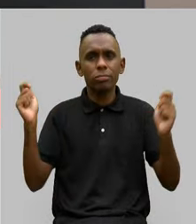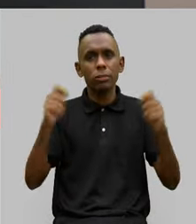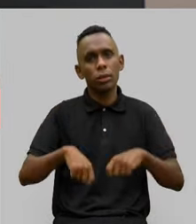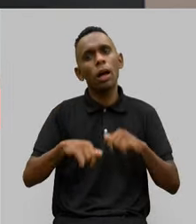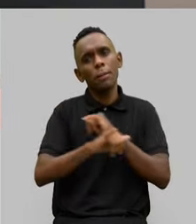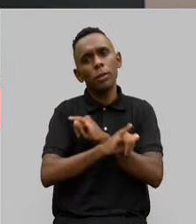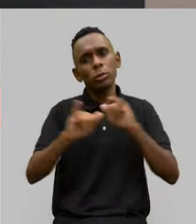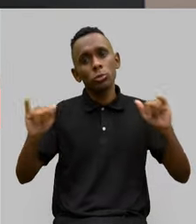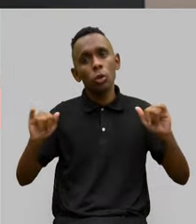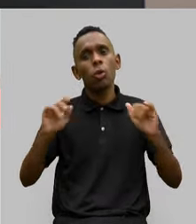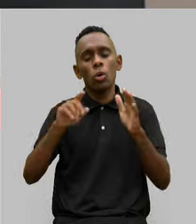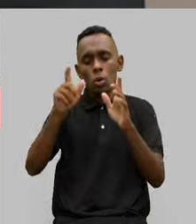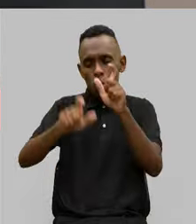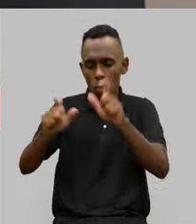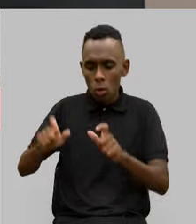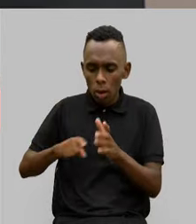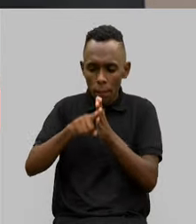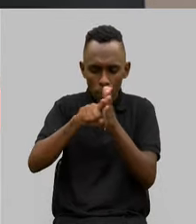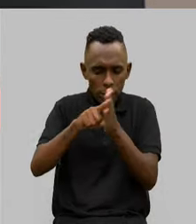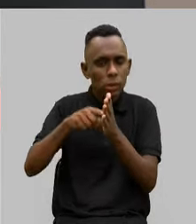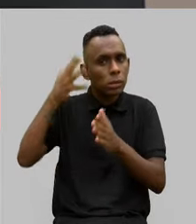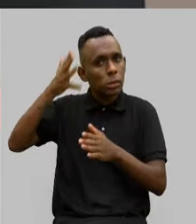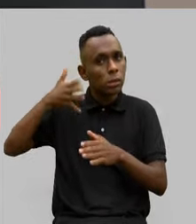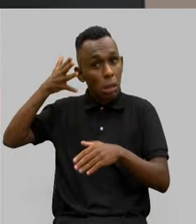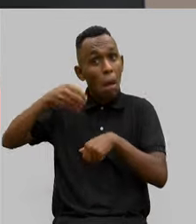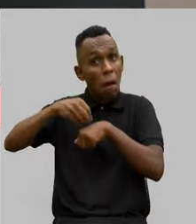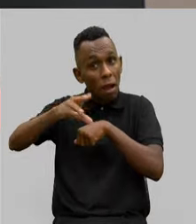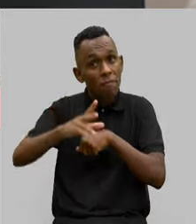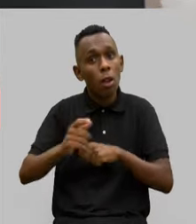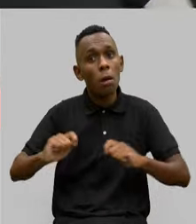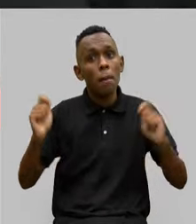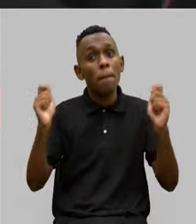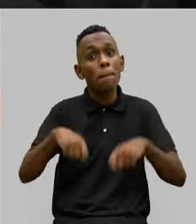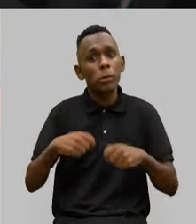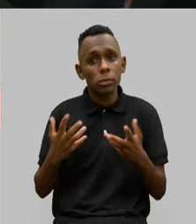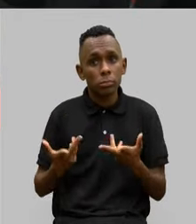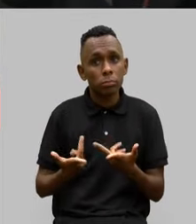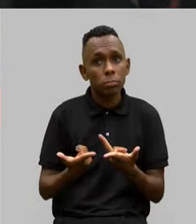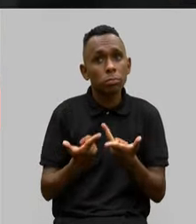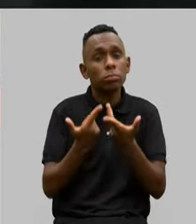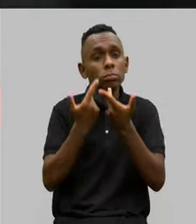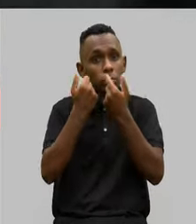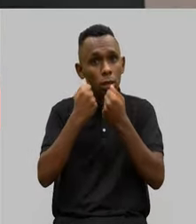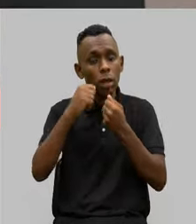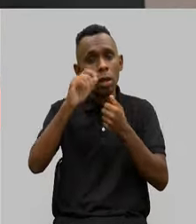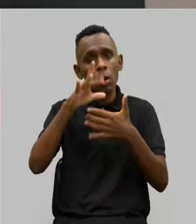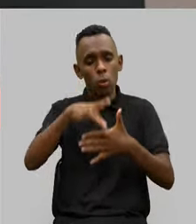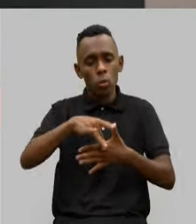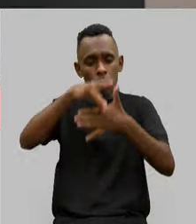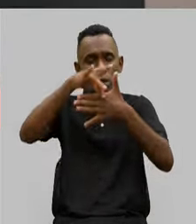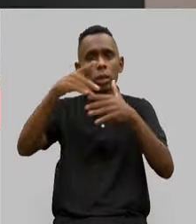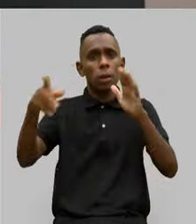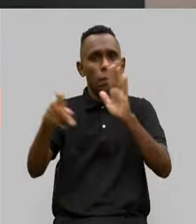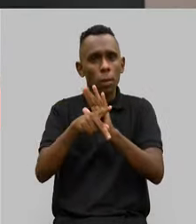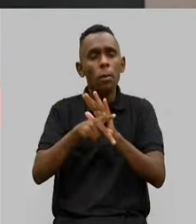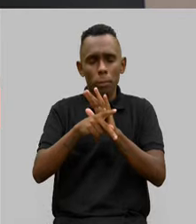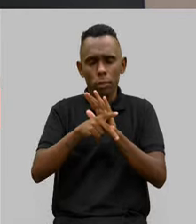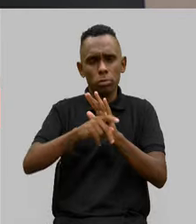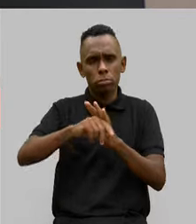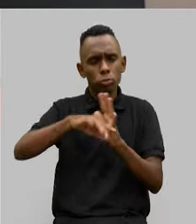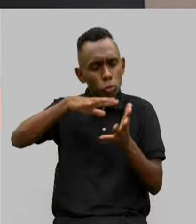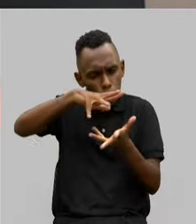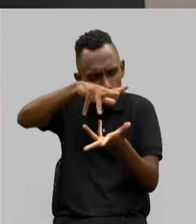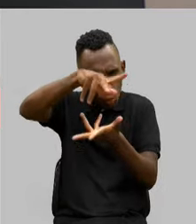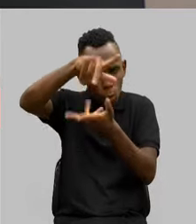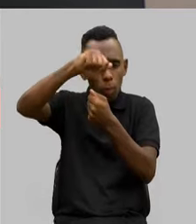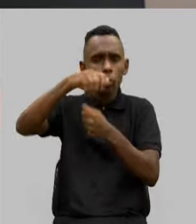aqui pelos pesquisadores que antecederam a minha fala condições excepcionais para se tornar um líder Global nessa